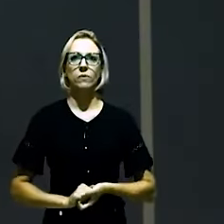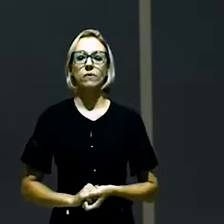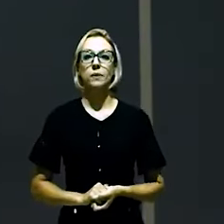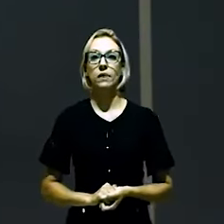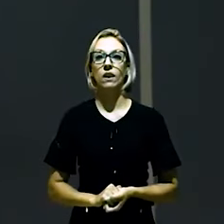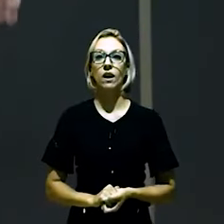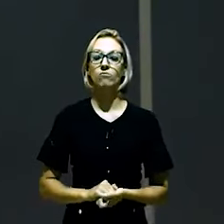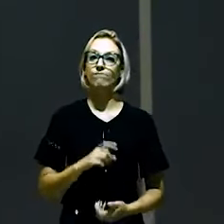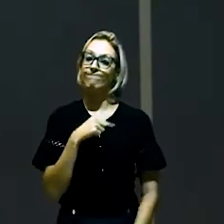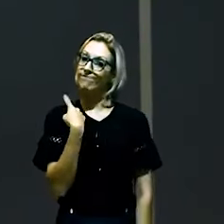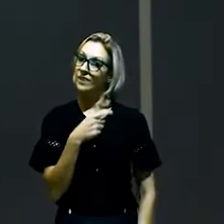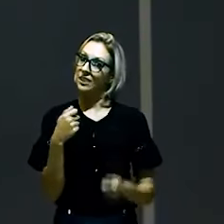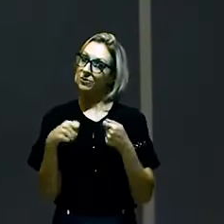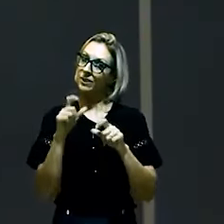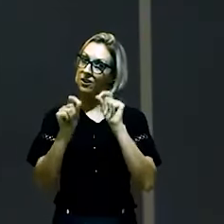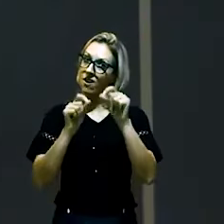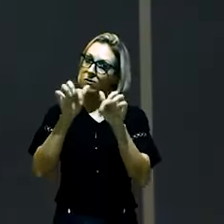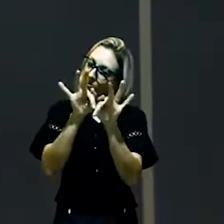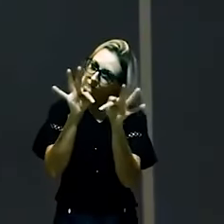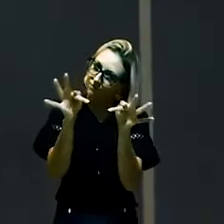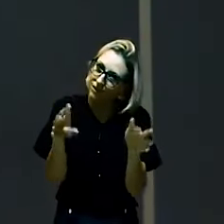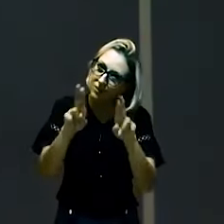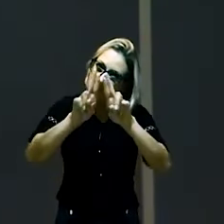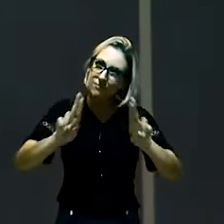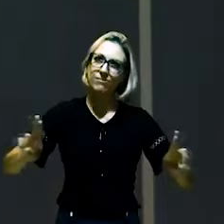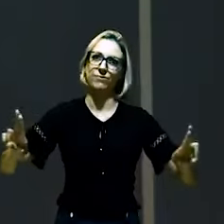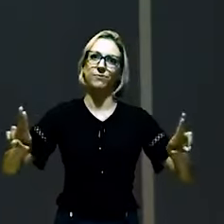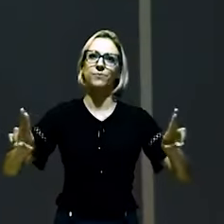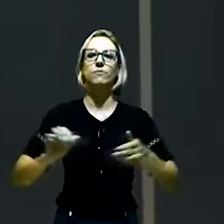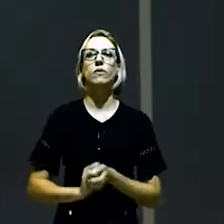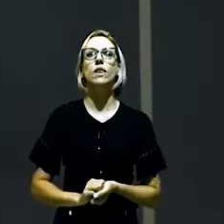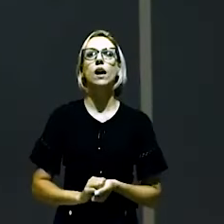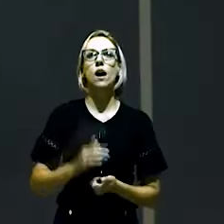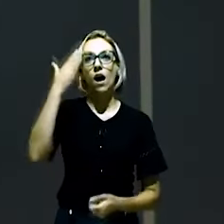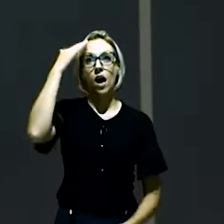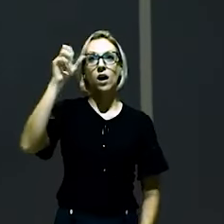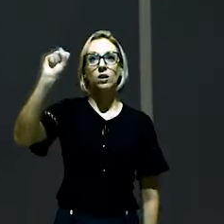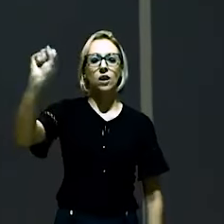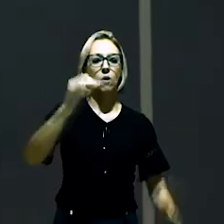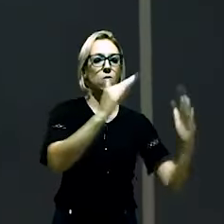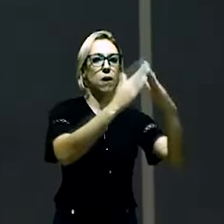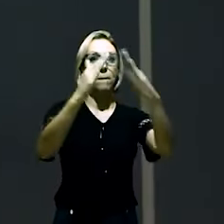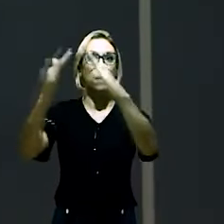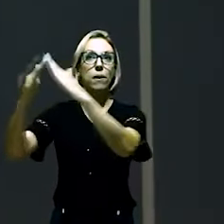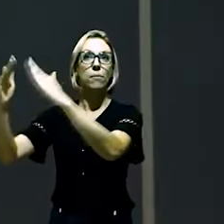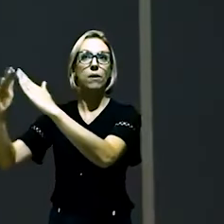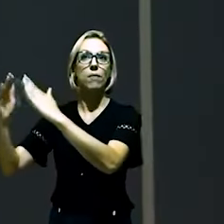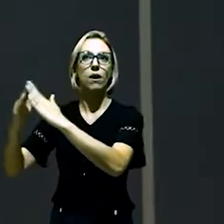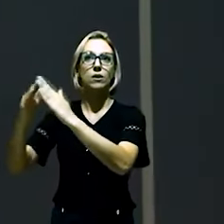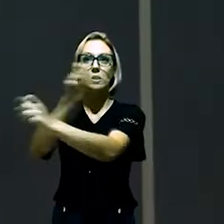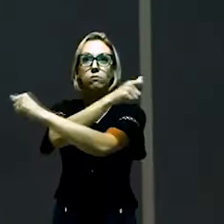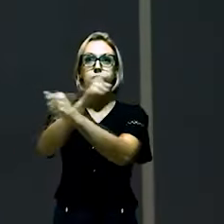E o texto vai dizer que Salomão vai nos excessos. Excessos de casas, casa de